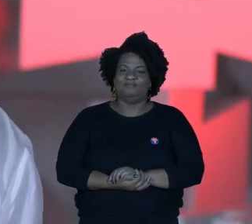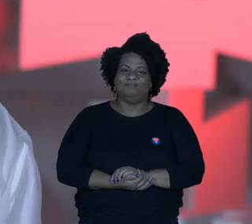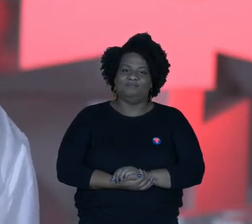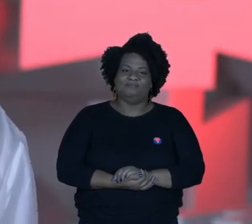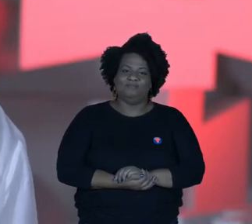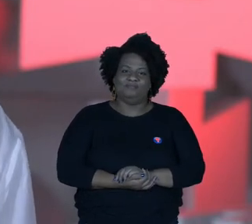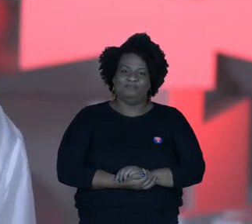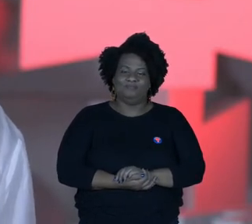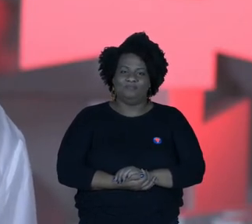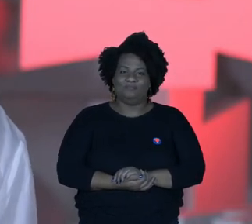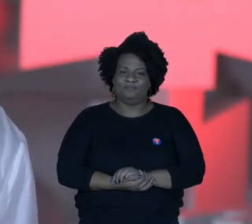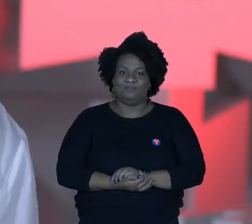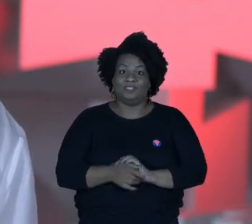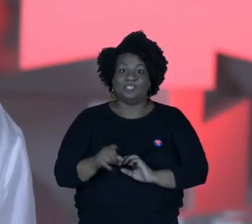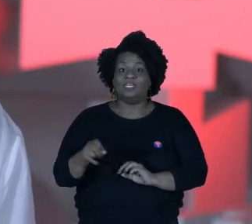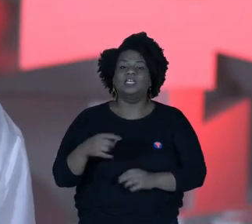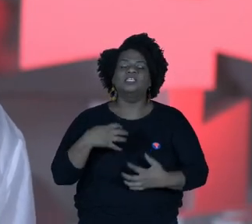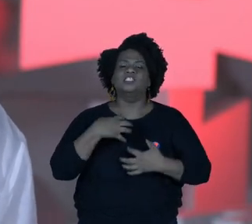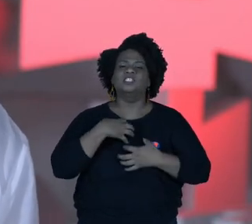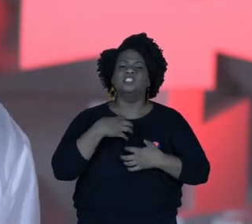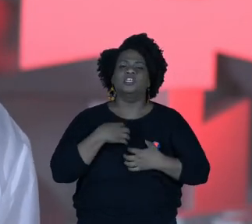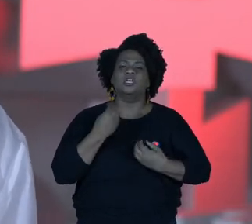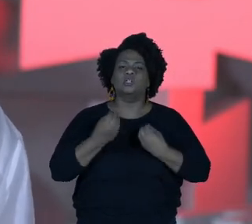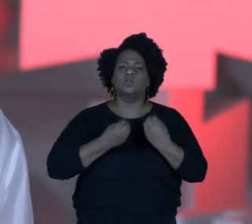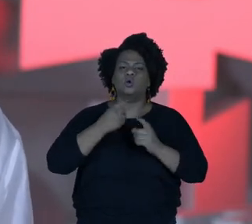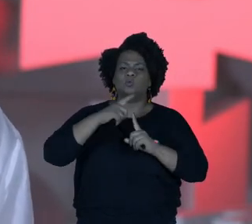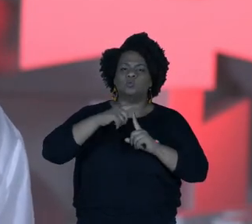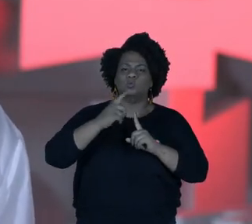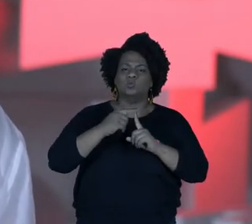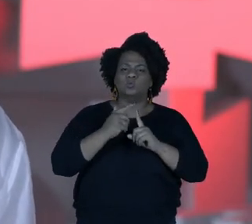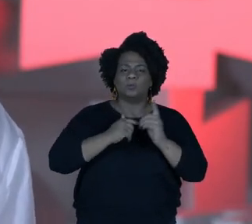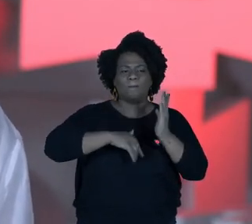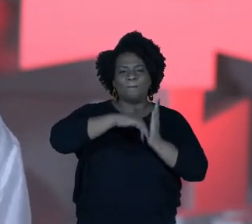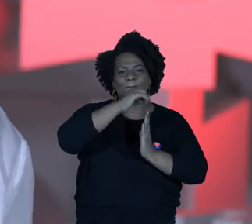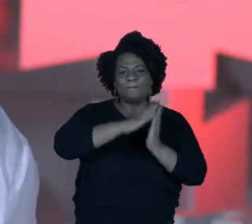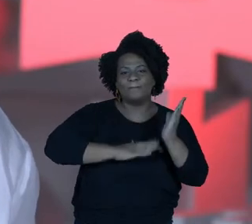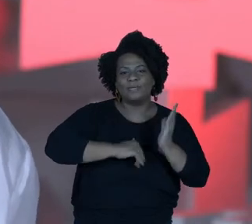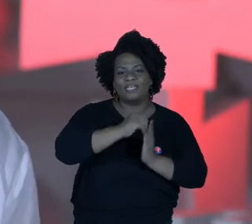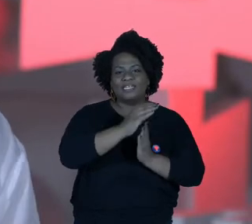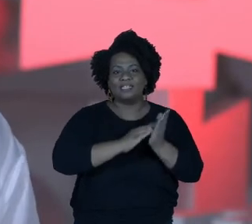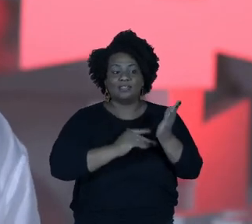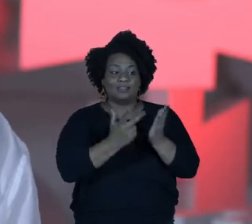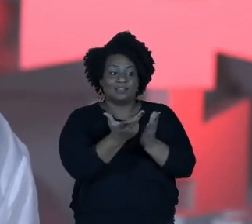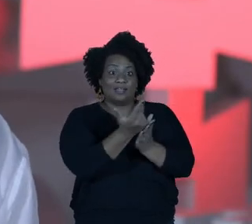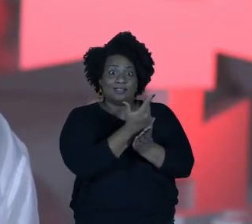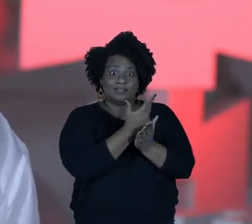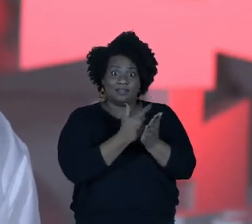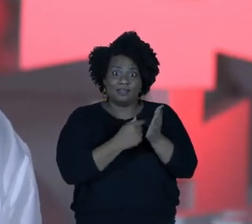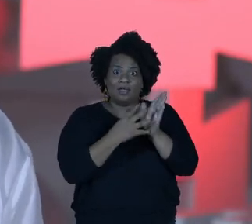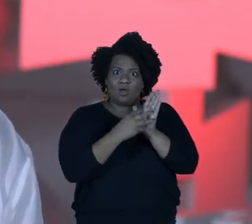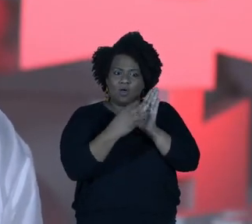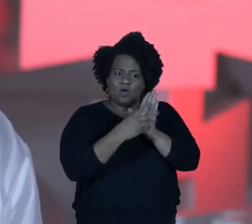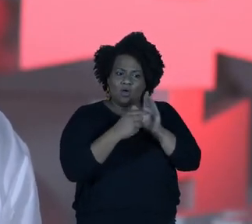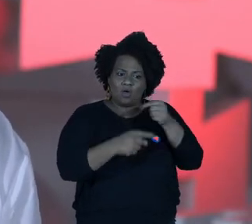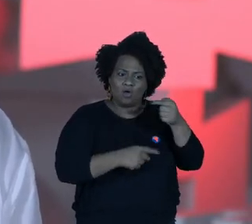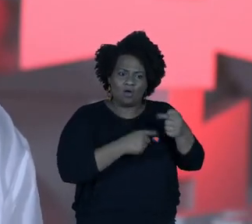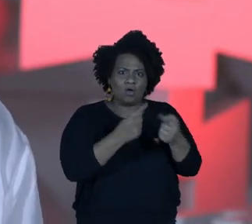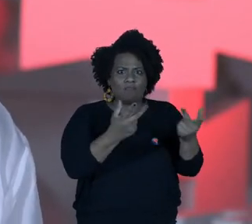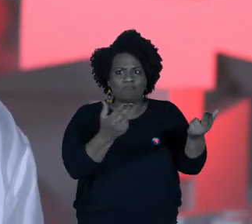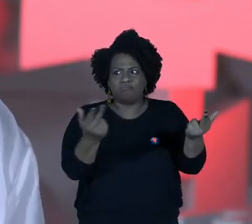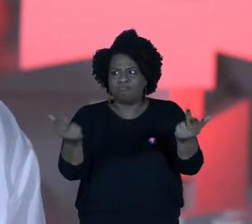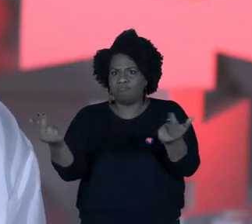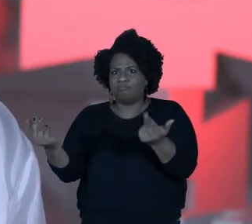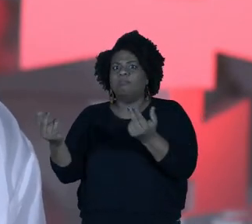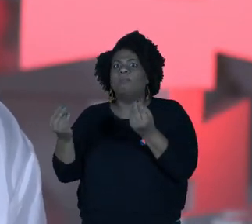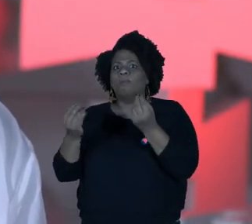Essa forma de desenhar, de pintar, ela se replica em muitos artistas no Renascimento.